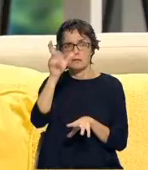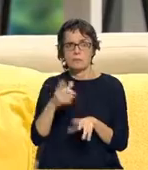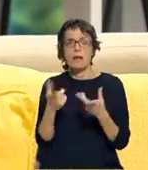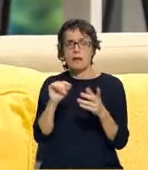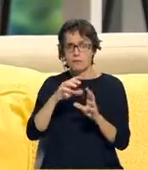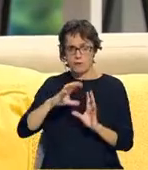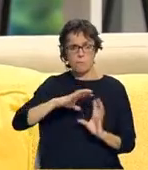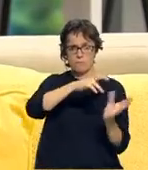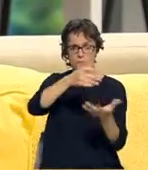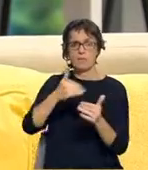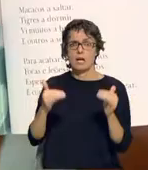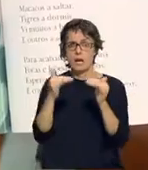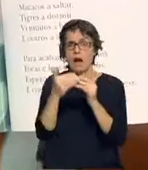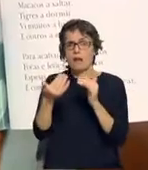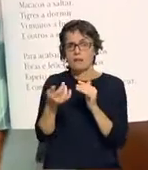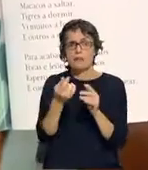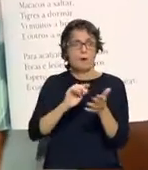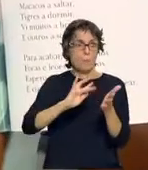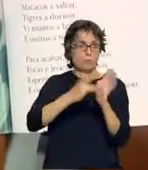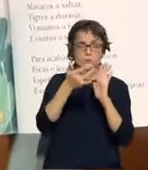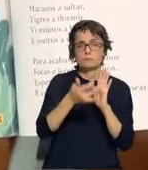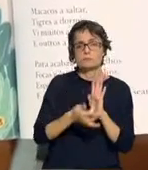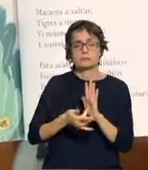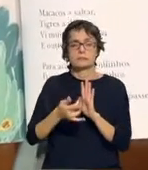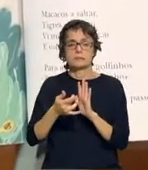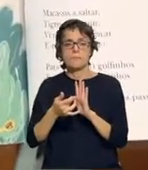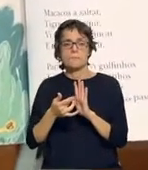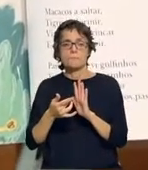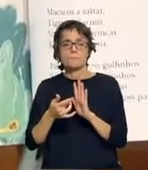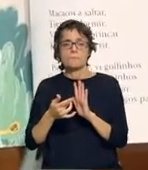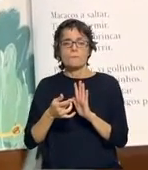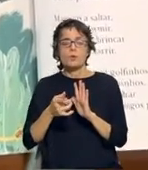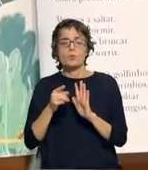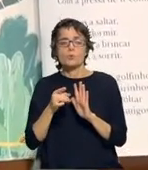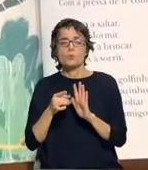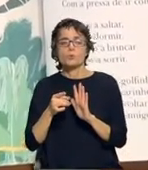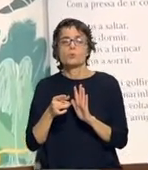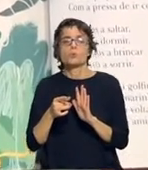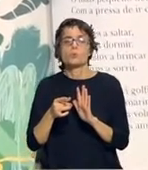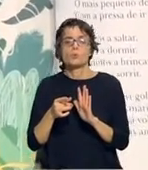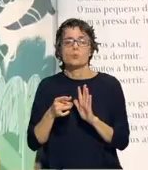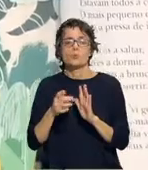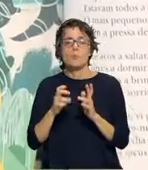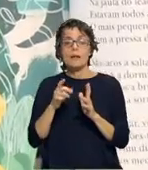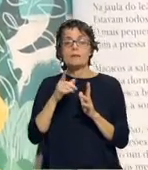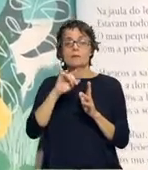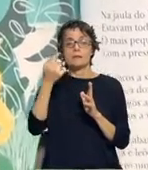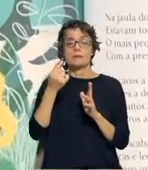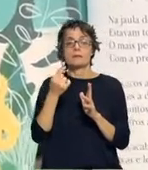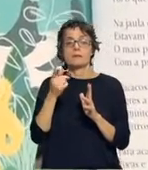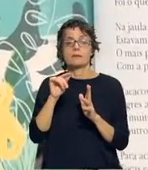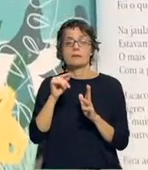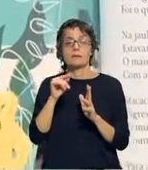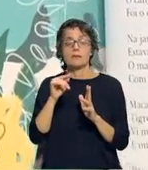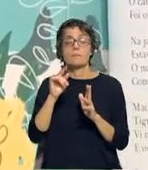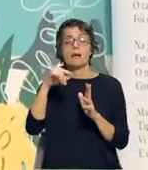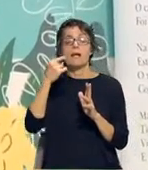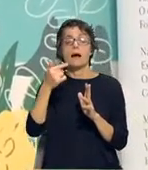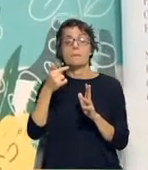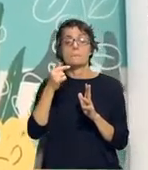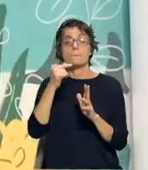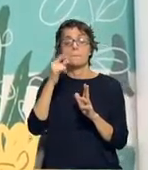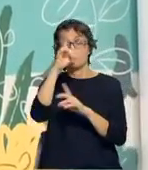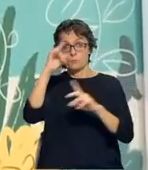do mundo, porque temos ilustradores do Brasil, México, portanto é um projeto também internacional. Olha que maravilha. Os professores e educadores